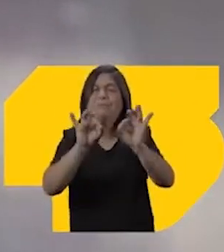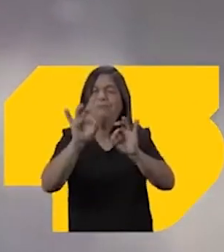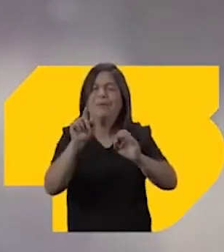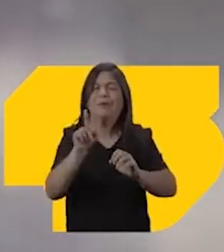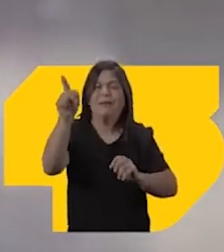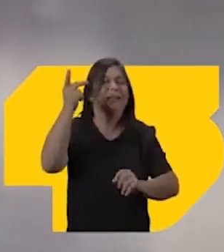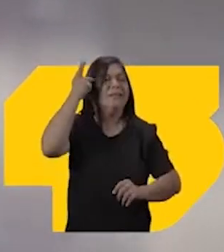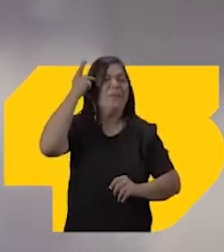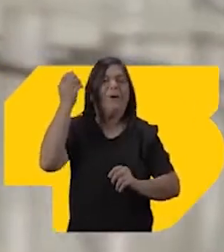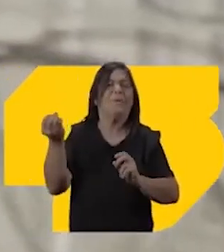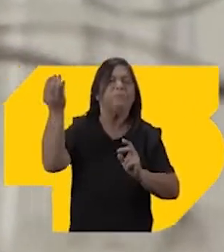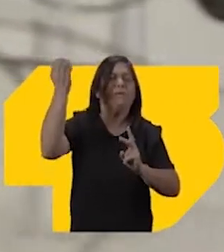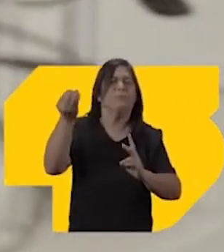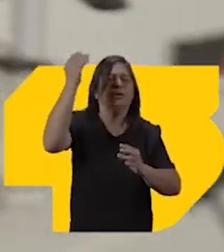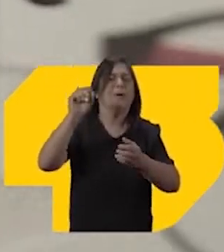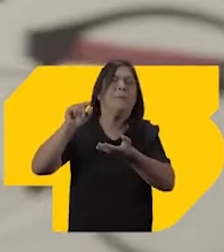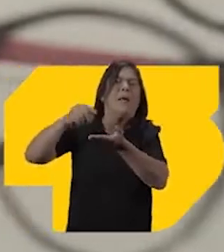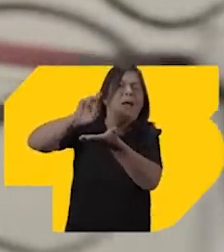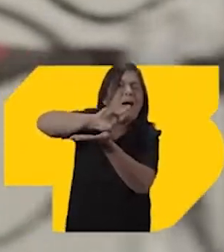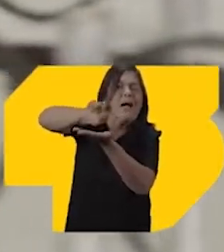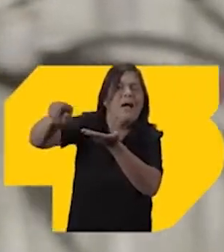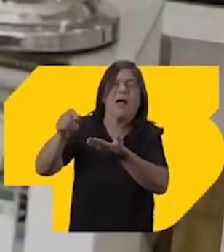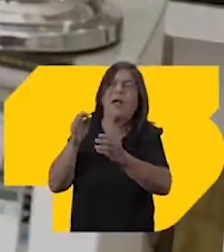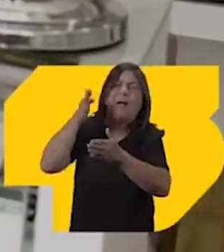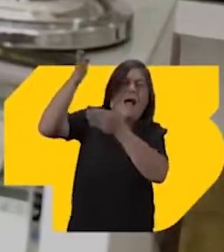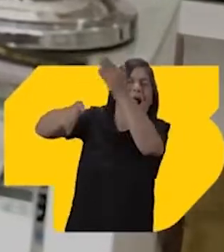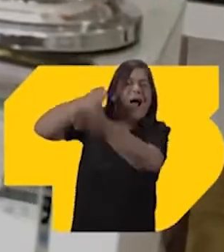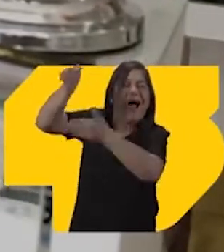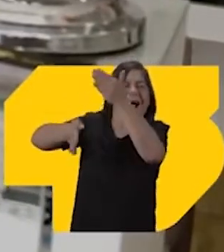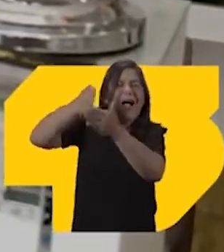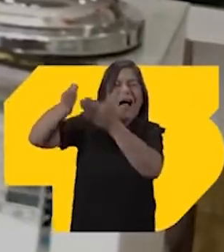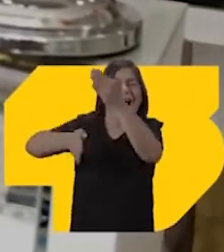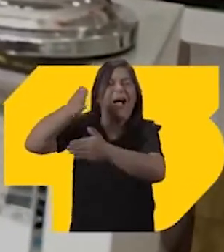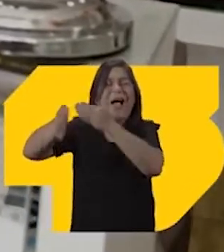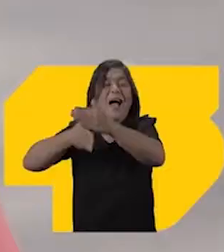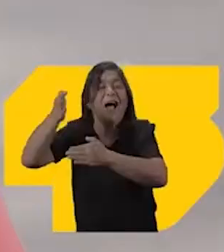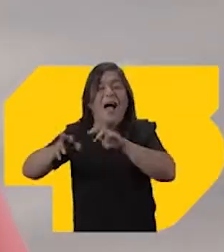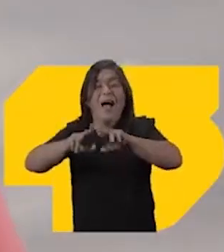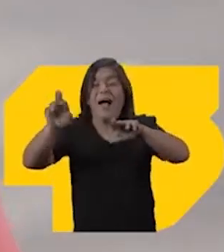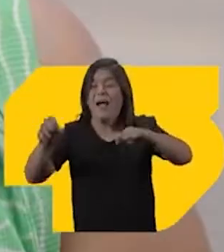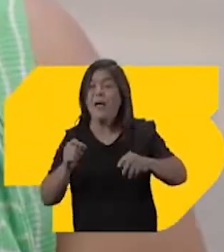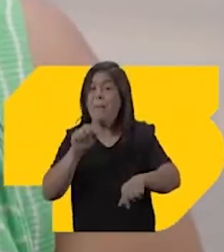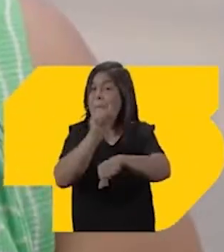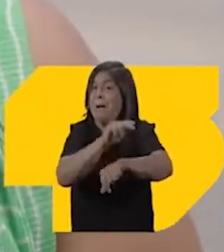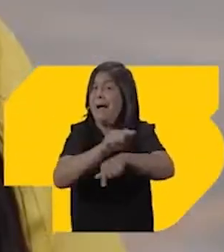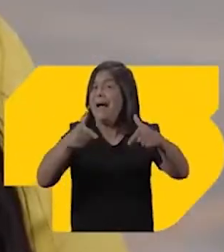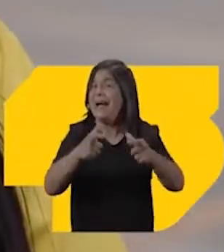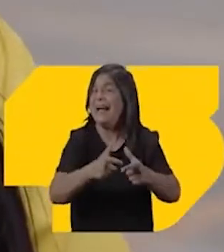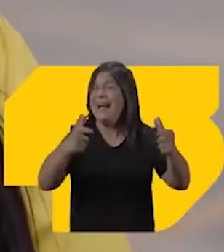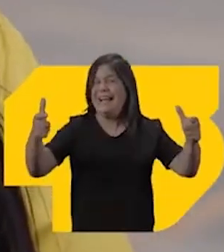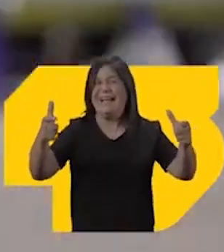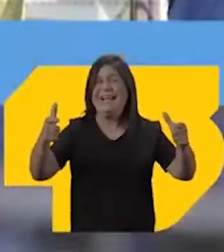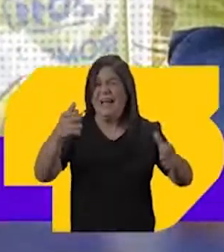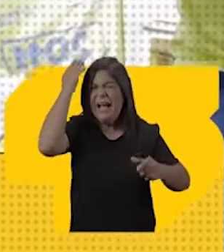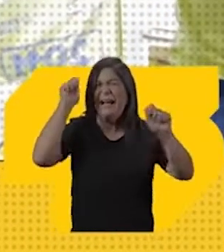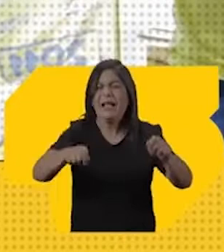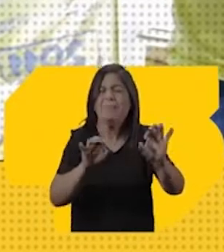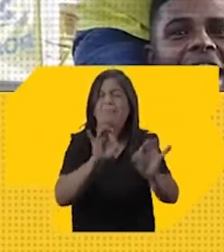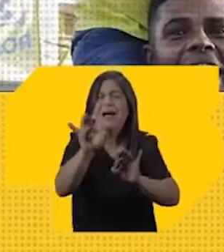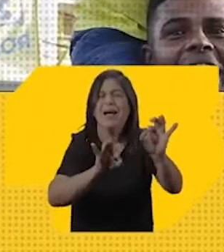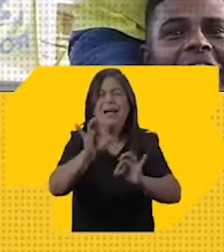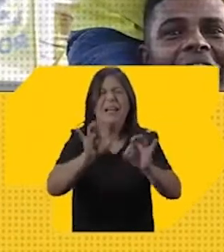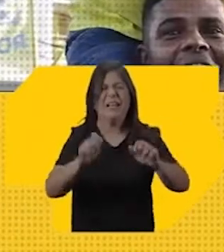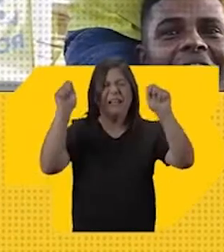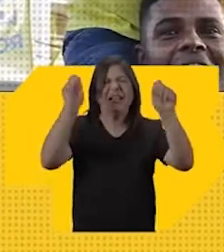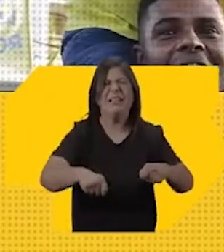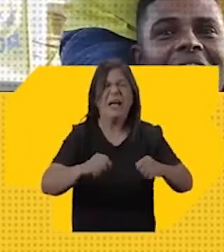a abertura de um novo escritório em São Paulo, focado em trazer novas empresas para o estado e aumentar as vagas de trabalho. Com Pedro é